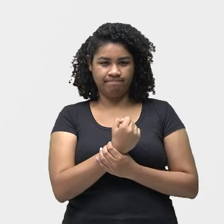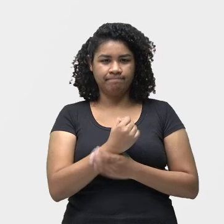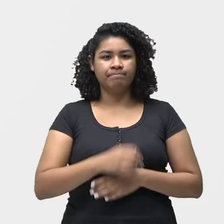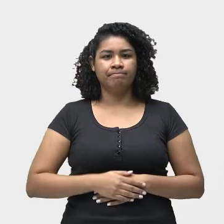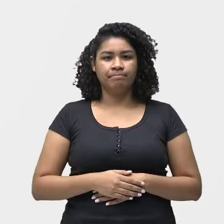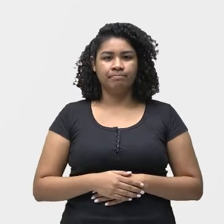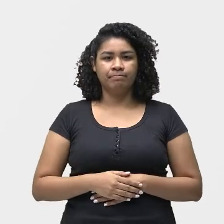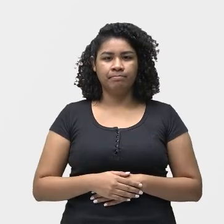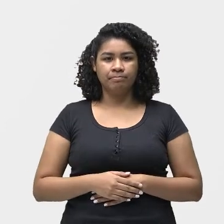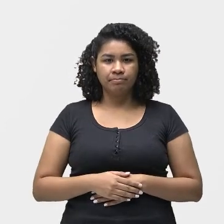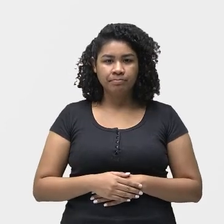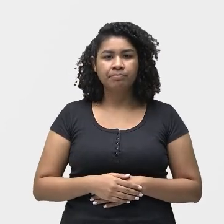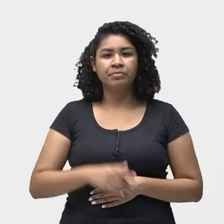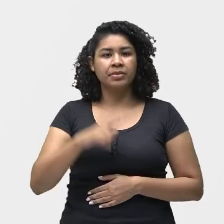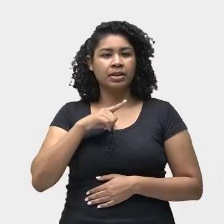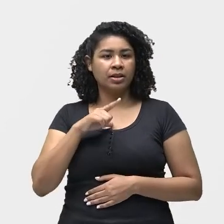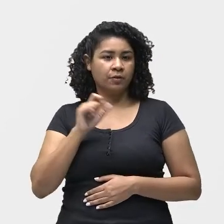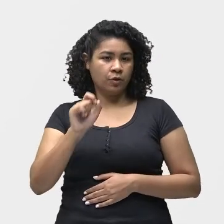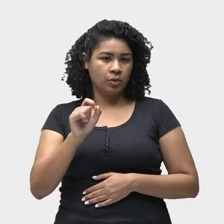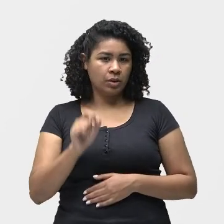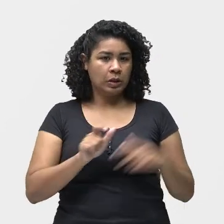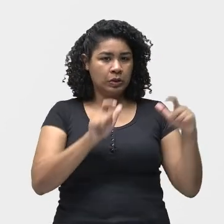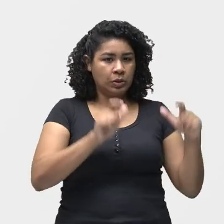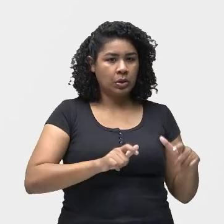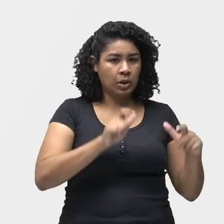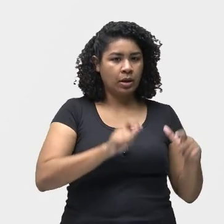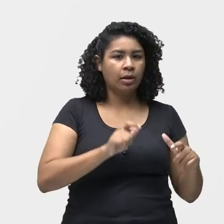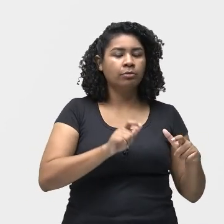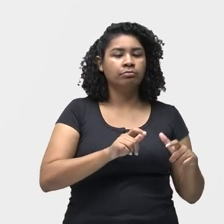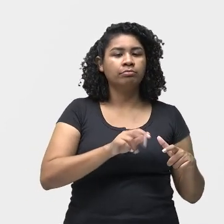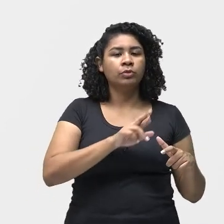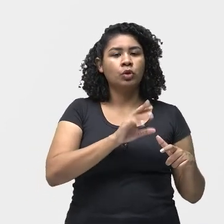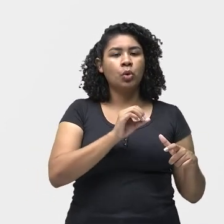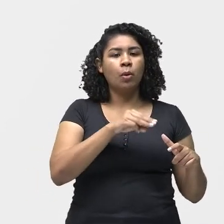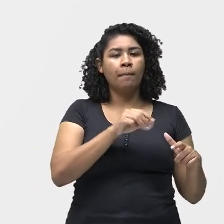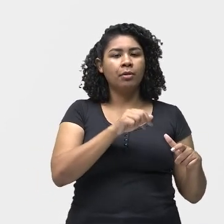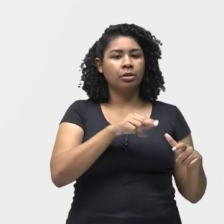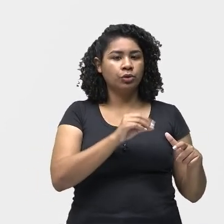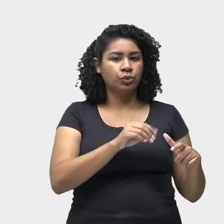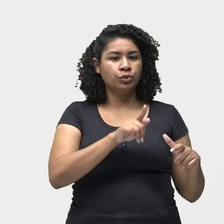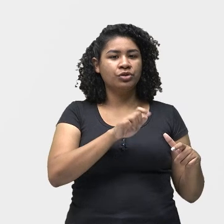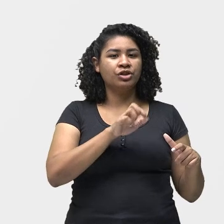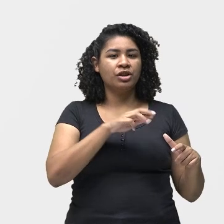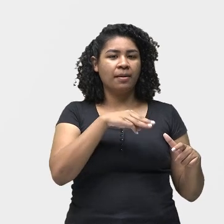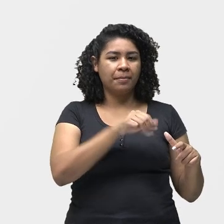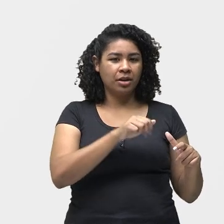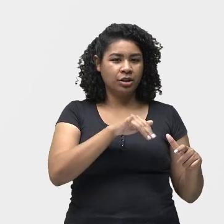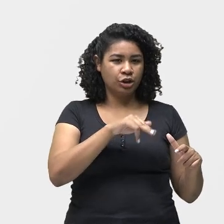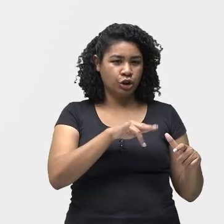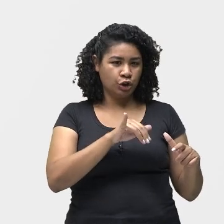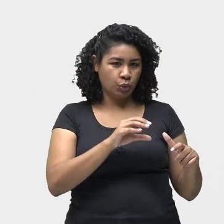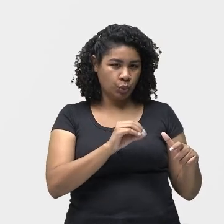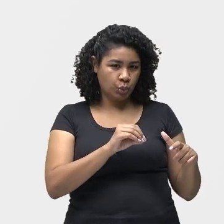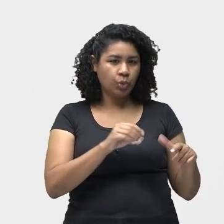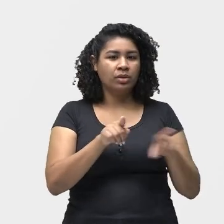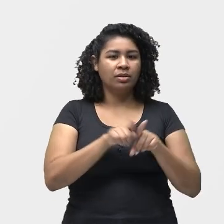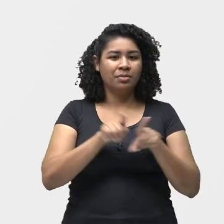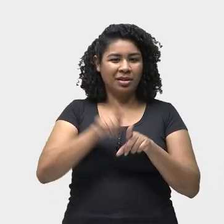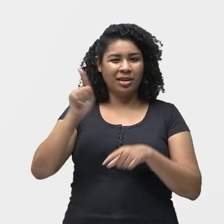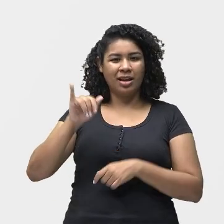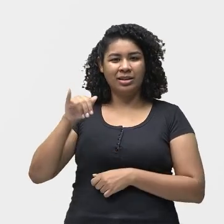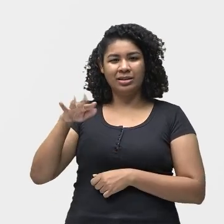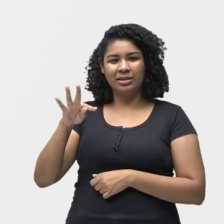Sacro Império Romano Germânico quanto na Península Itálica ocorresse a crise do feudalismo e o início da centralização